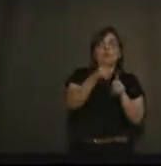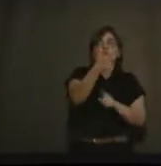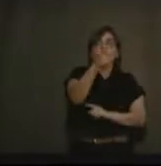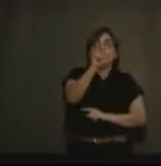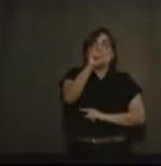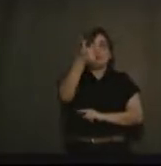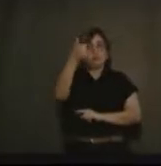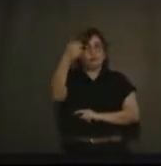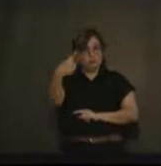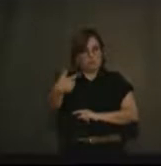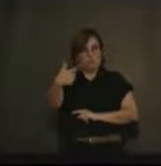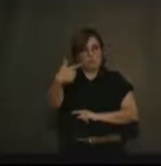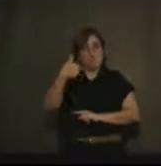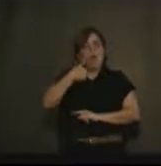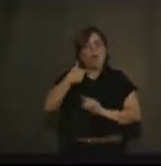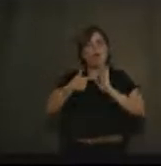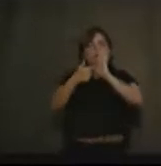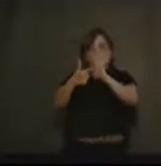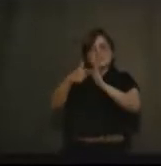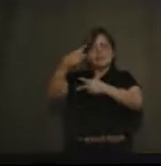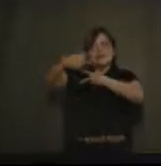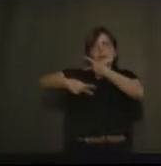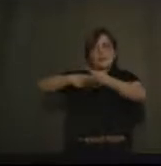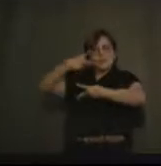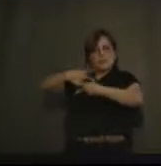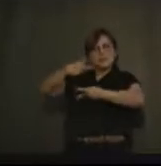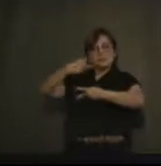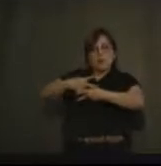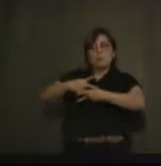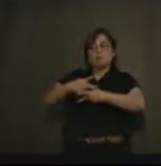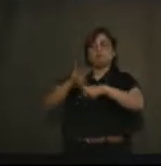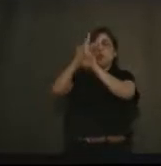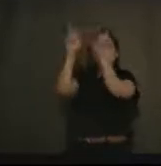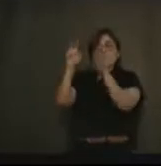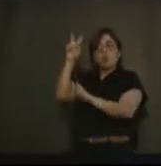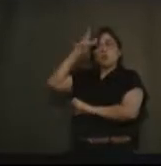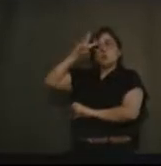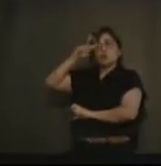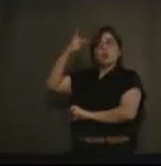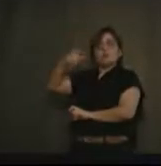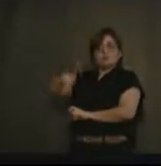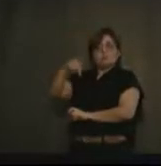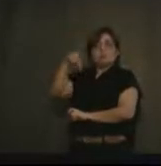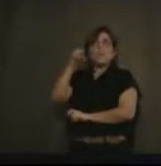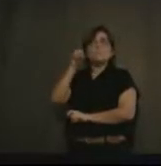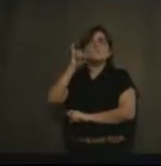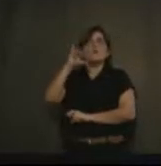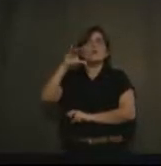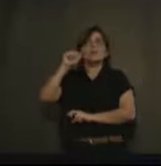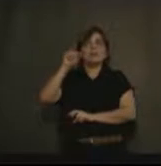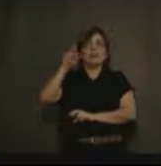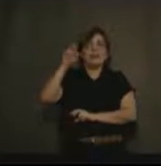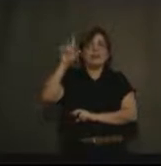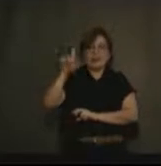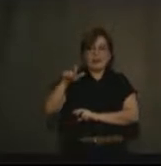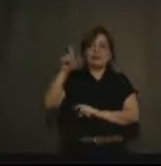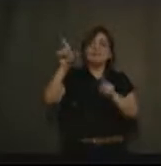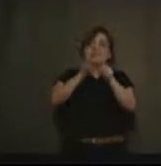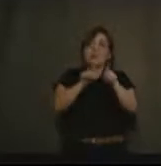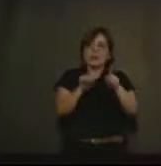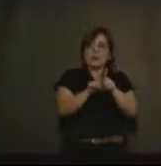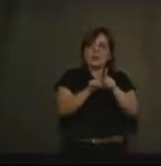palestra intitulada Poincaré, Cientista e Matemático Universalista, que tá, o PowerPoint